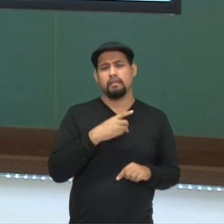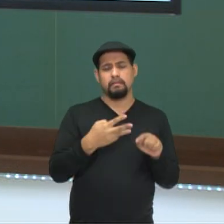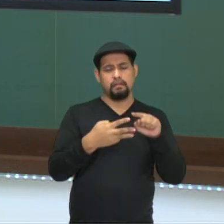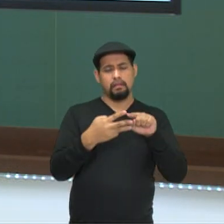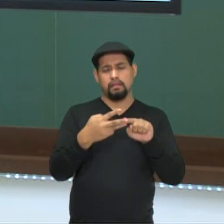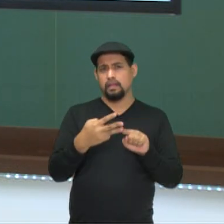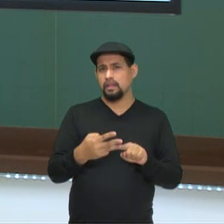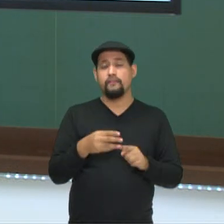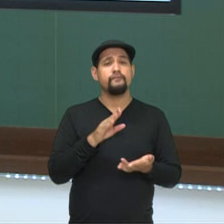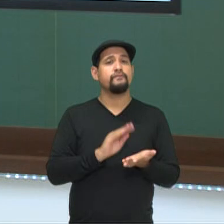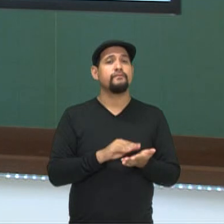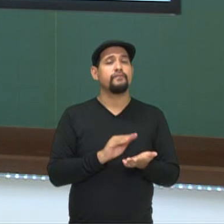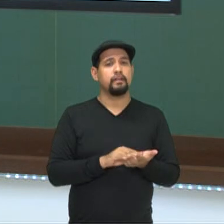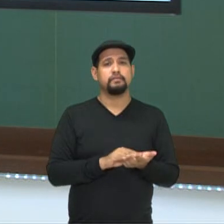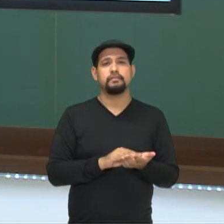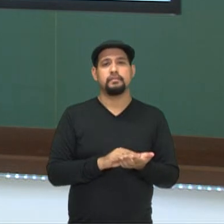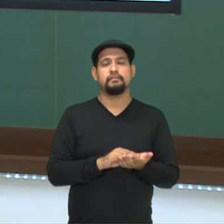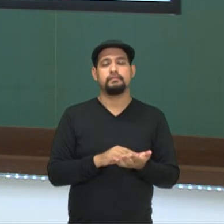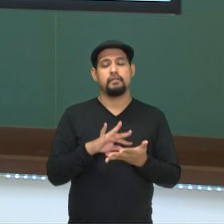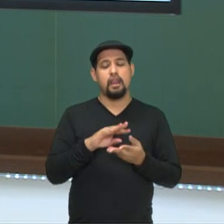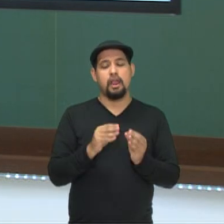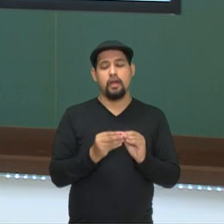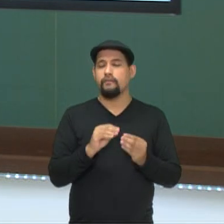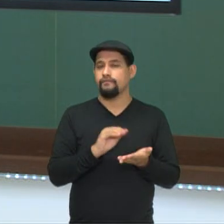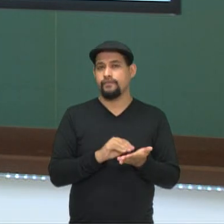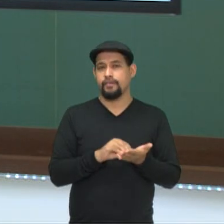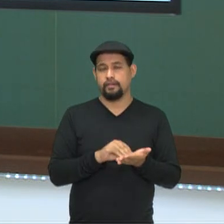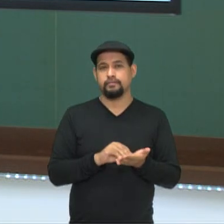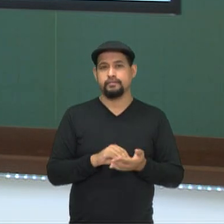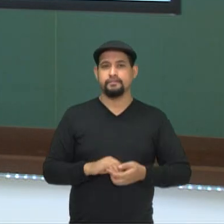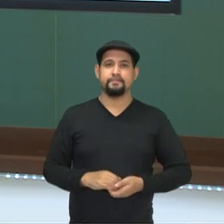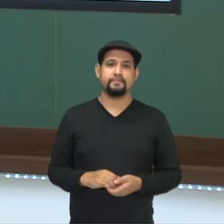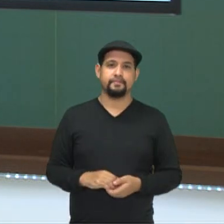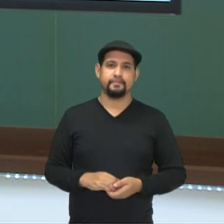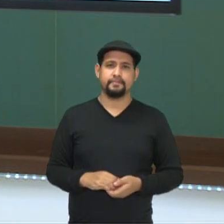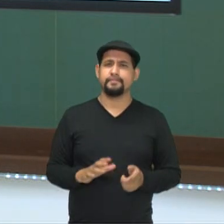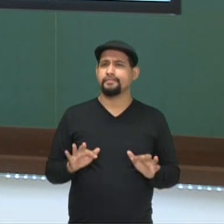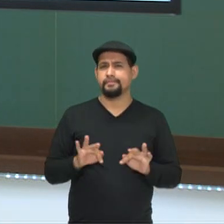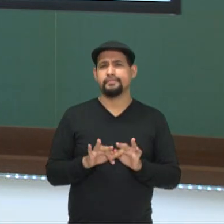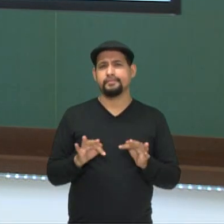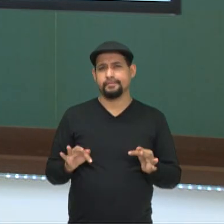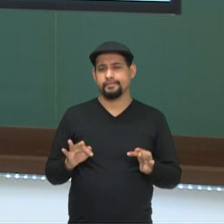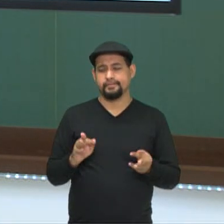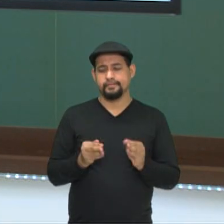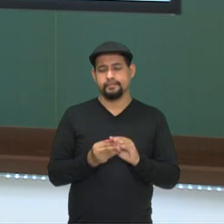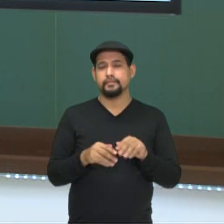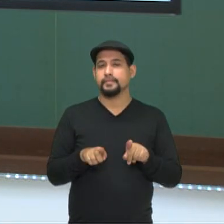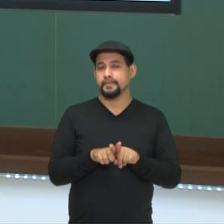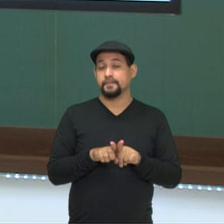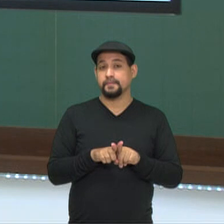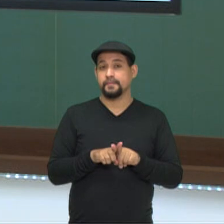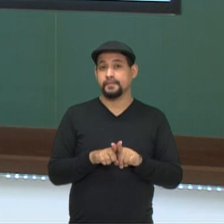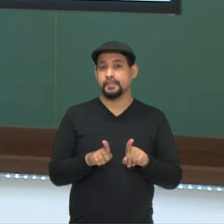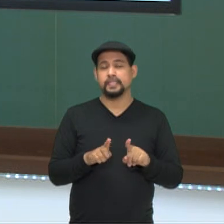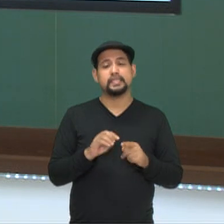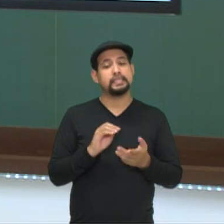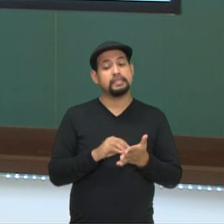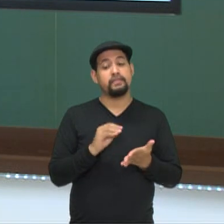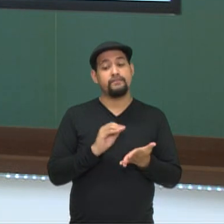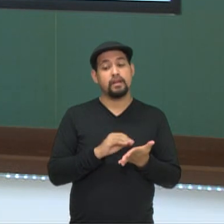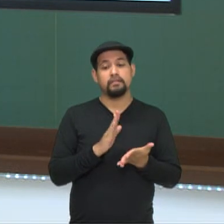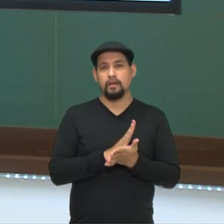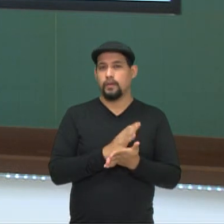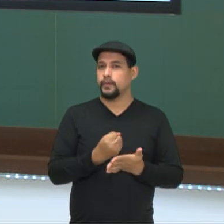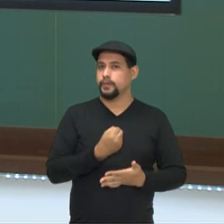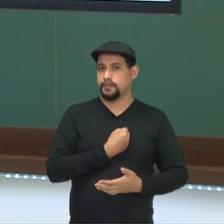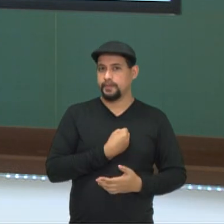de eu ter três termos está faltando ela incompleta Ok então muito simples e quando tá com raiva e completo